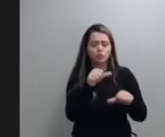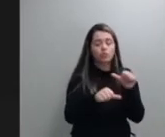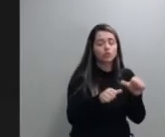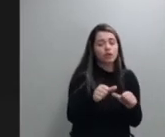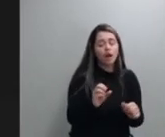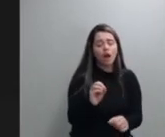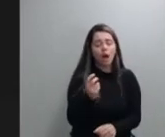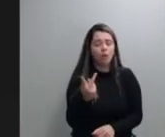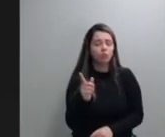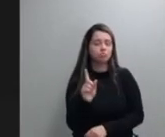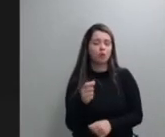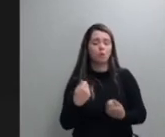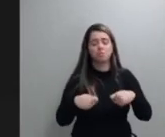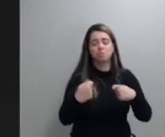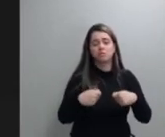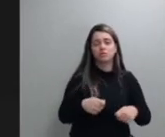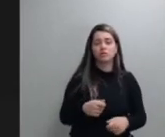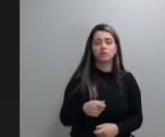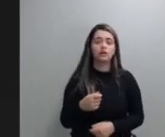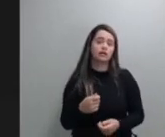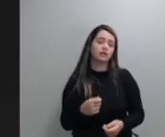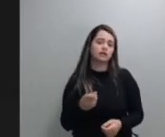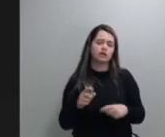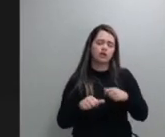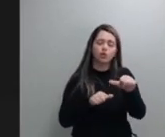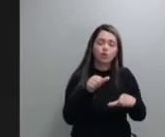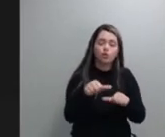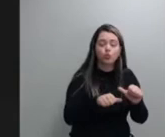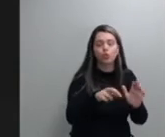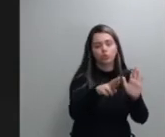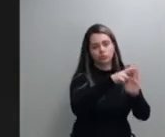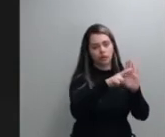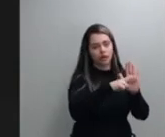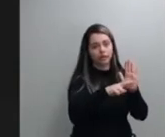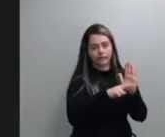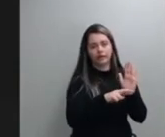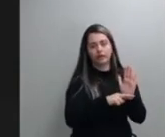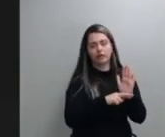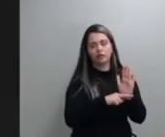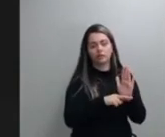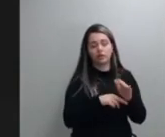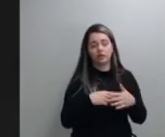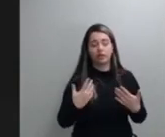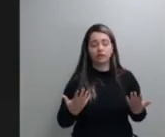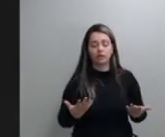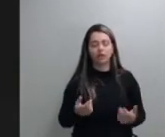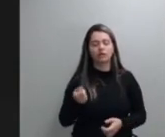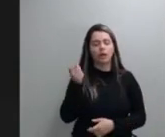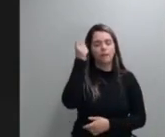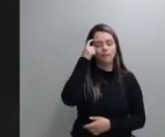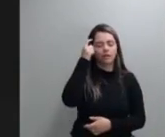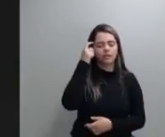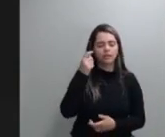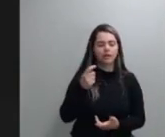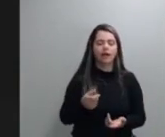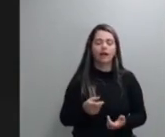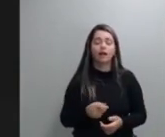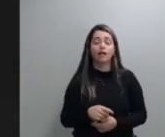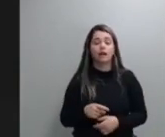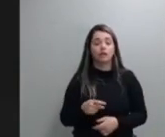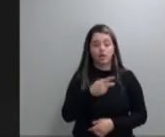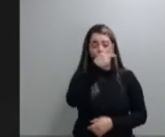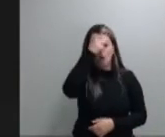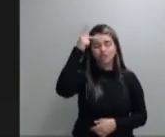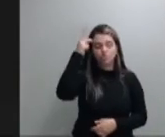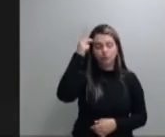já era possível, obviamente, fazer uma projeção e, com isso, manipular a ordem classificatória do concurso.